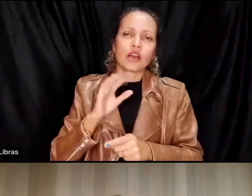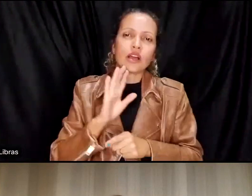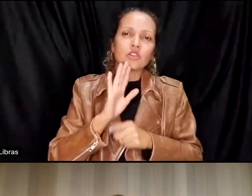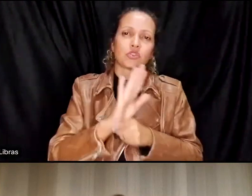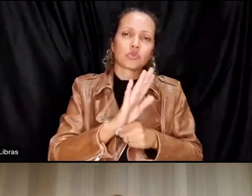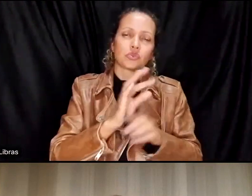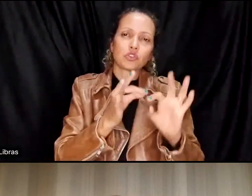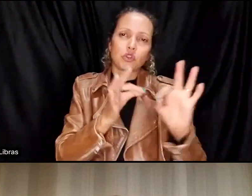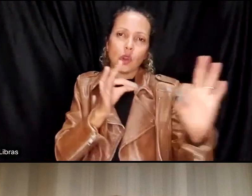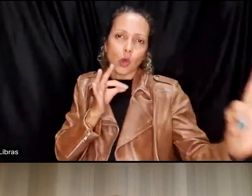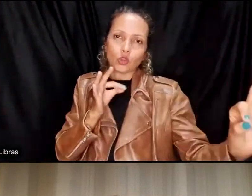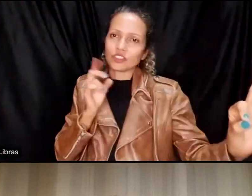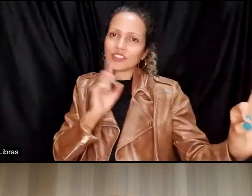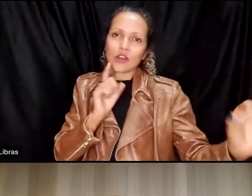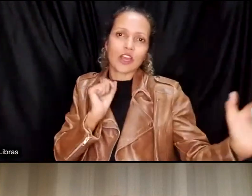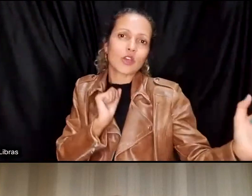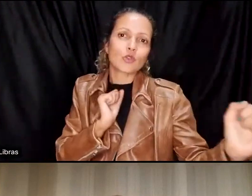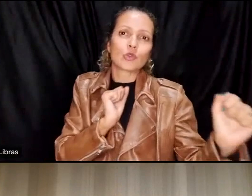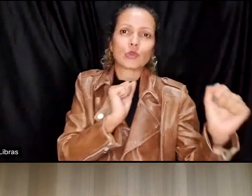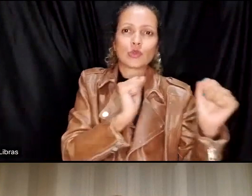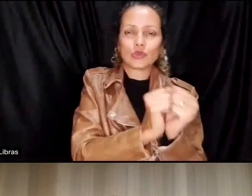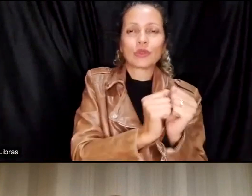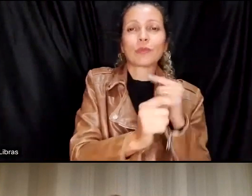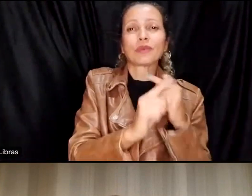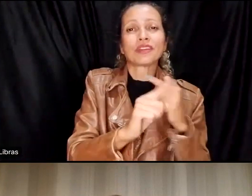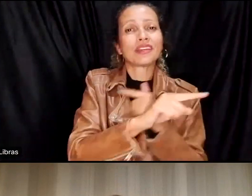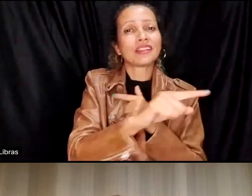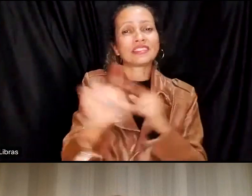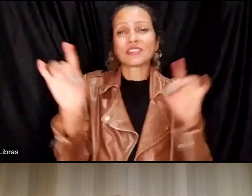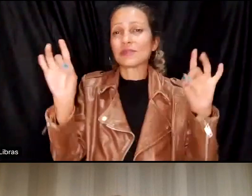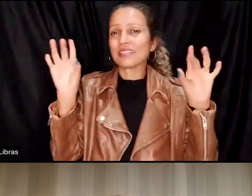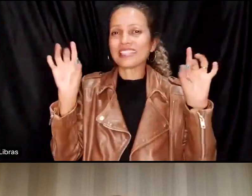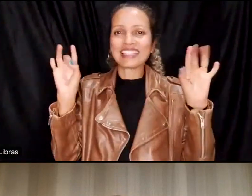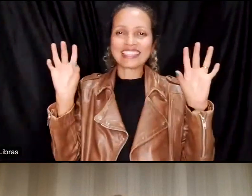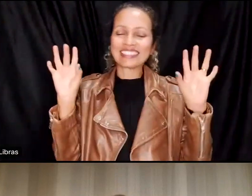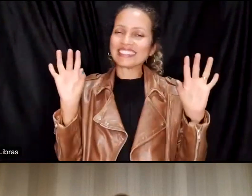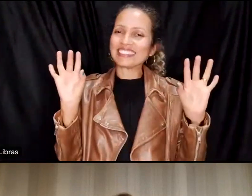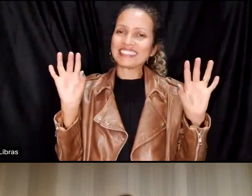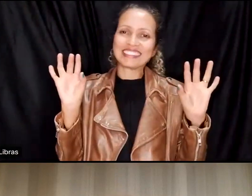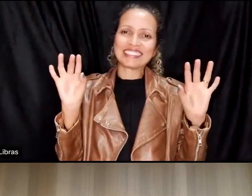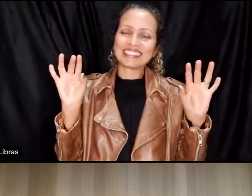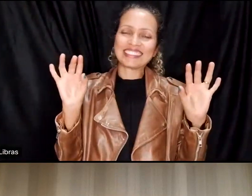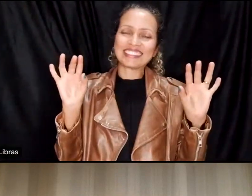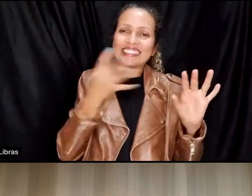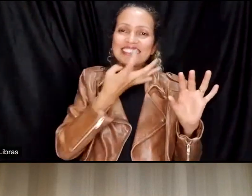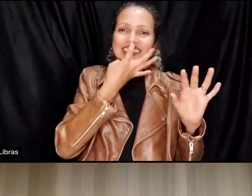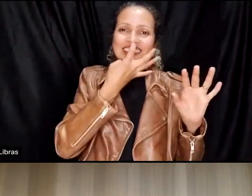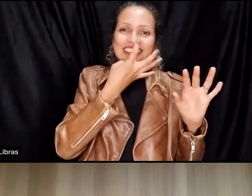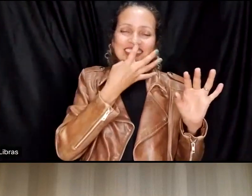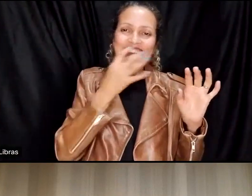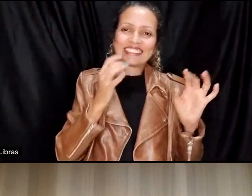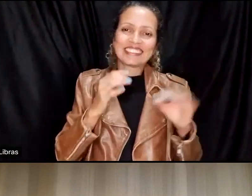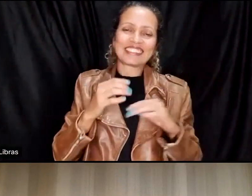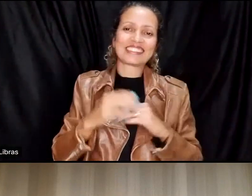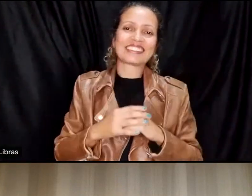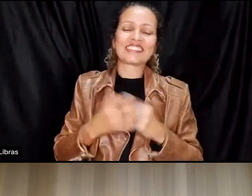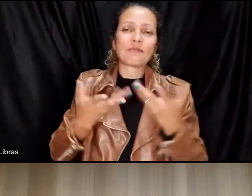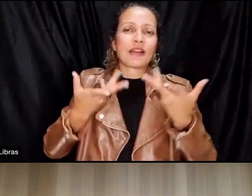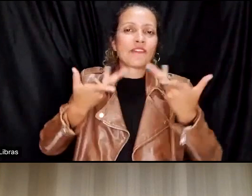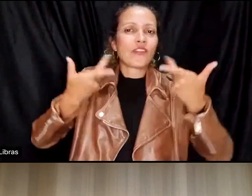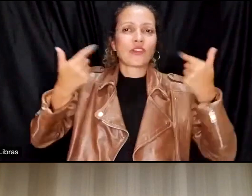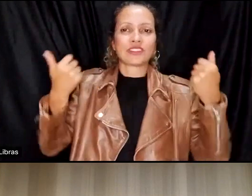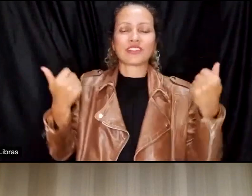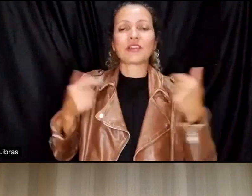eles são incríveis, né? Então, gratidão por vocês estarem aqui me ouvindo pela essa oportunidade.